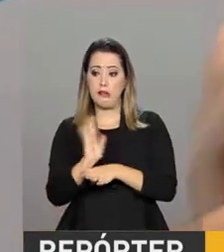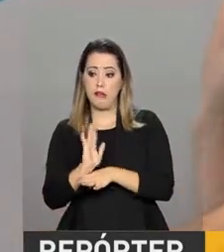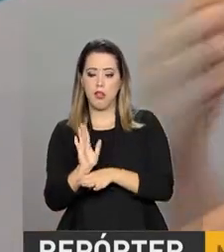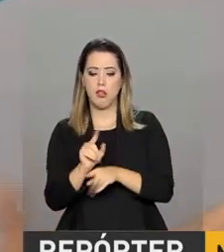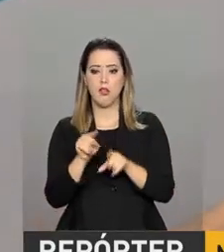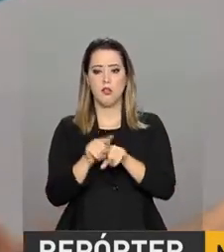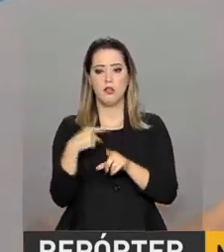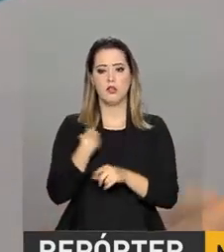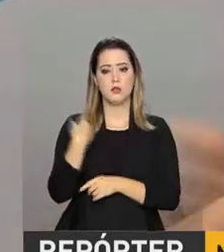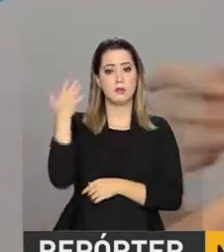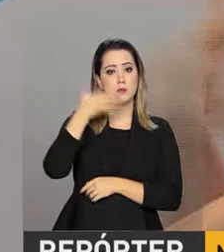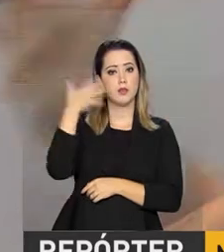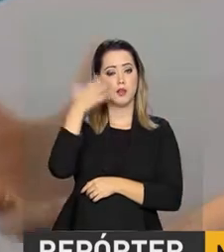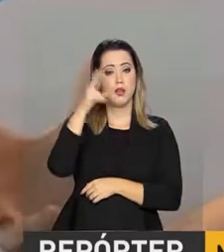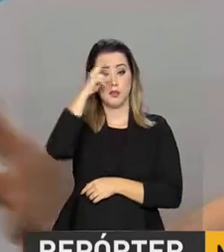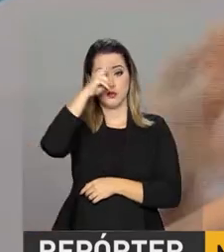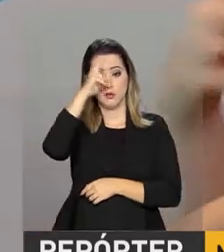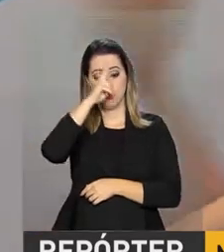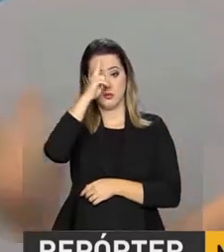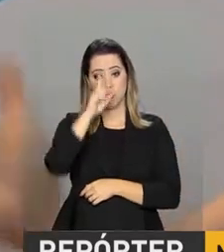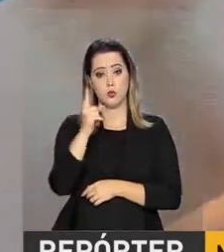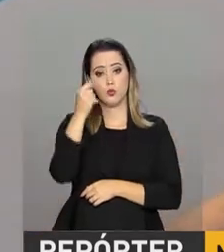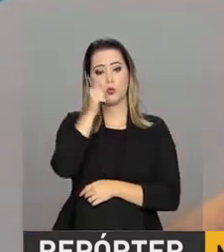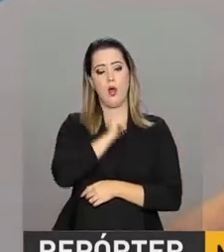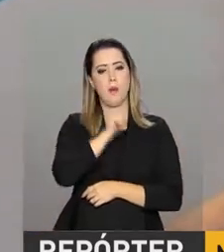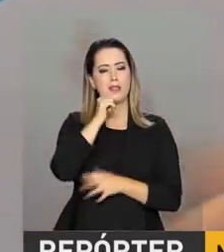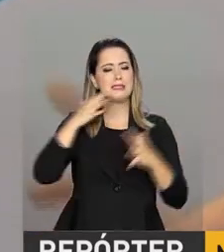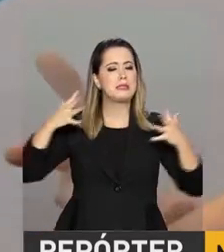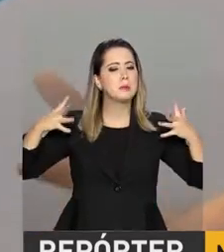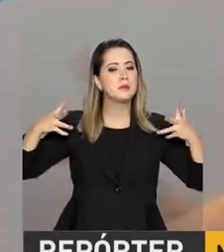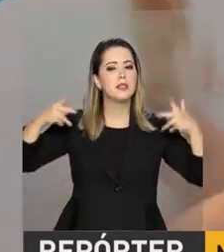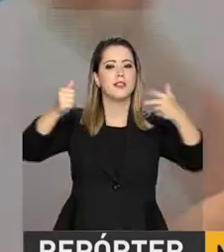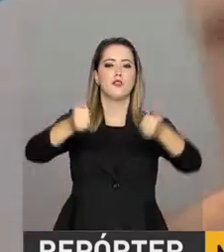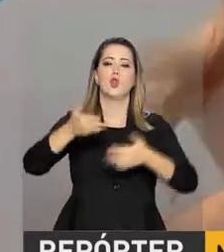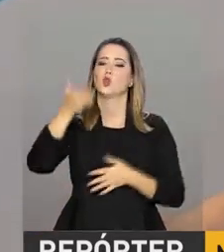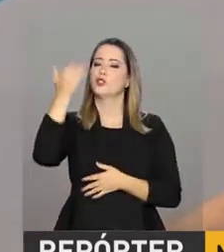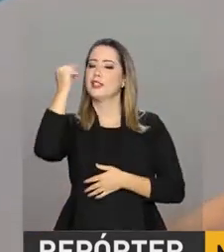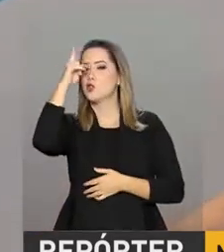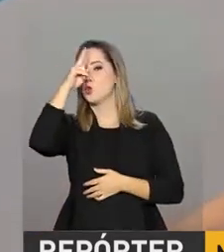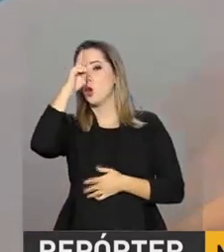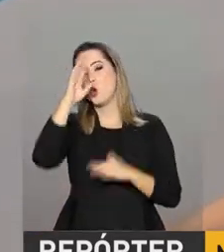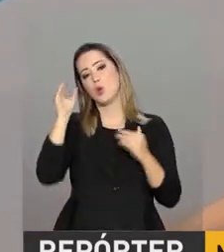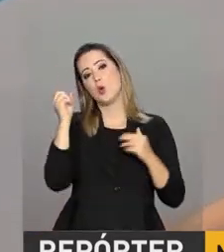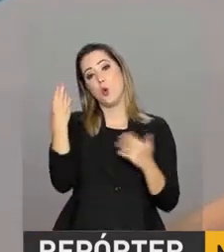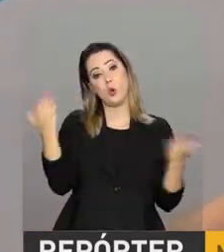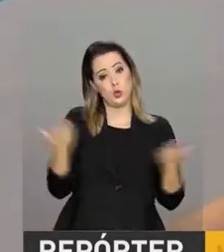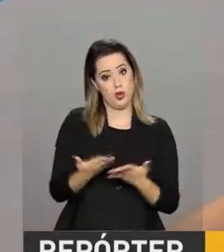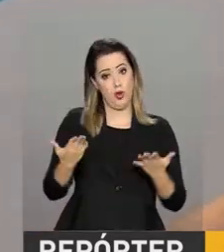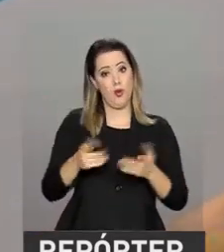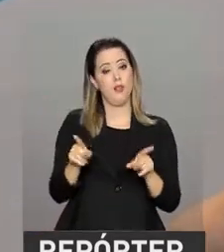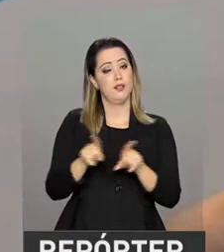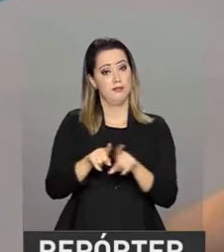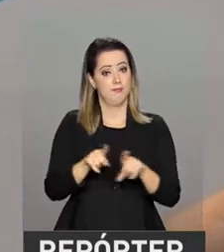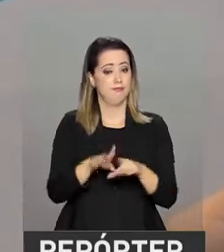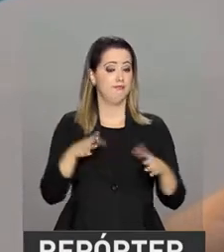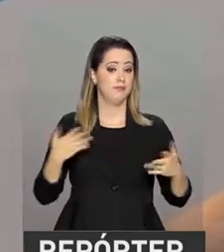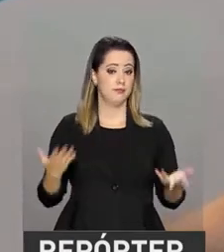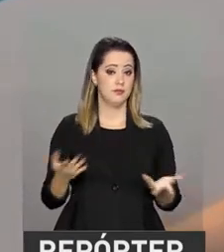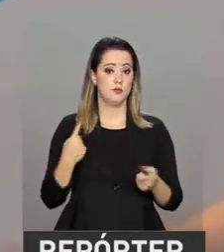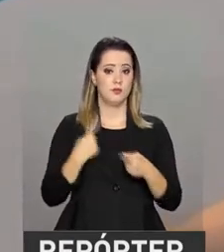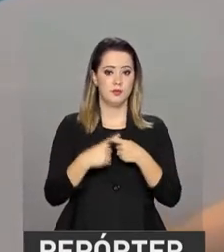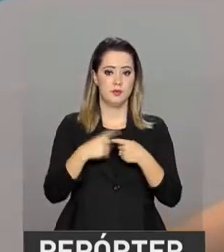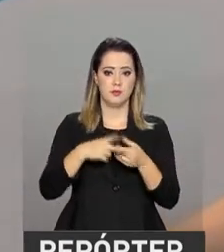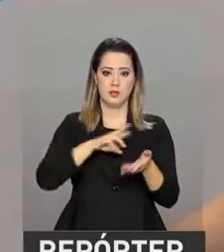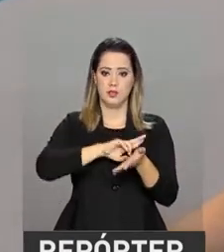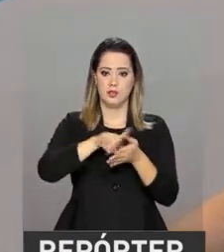a gente eu vou contar uma história só a história de uma mulher incrível da história ou do presente também não necessariamente só do passado é porque